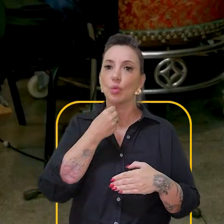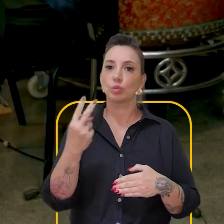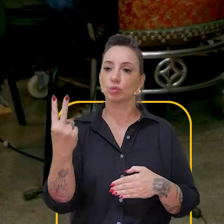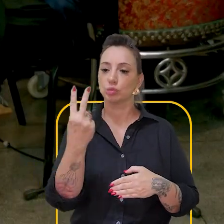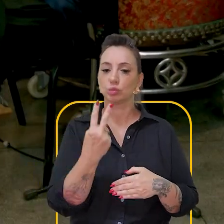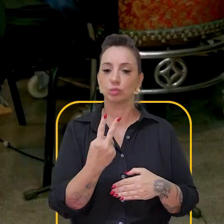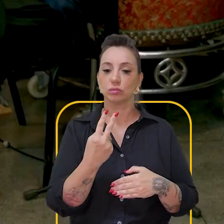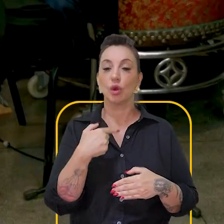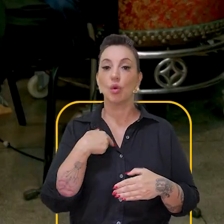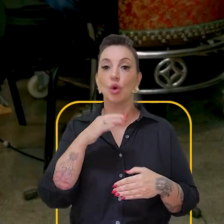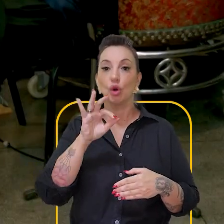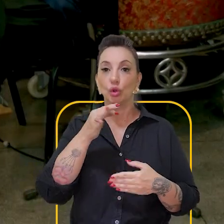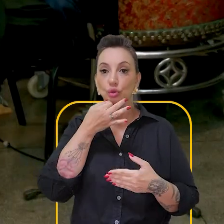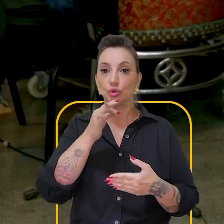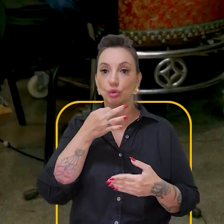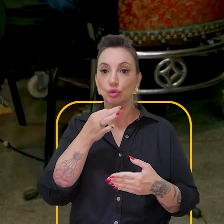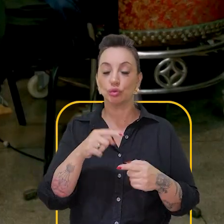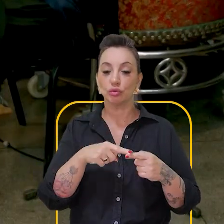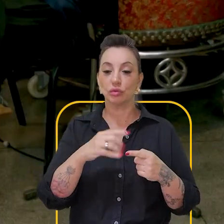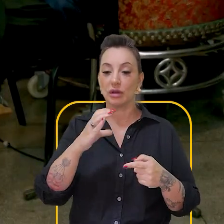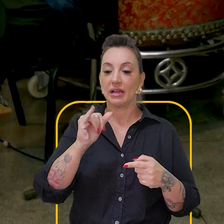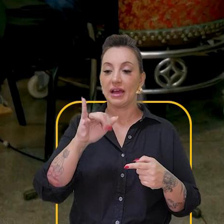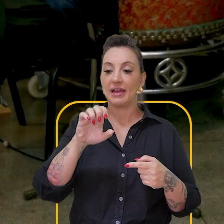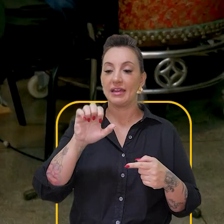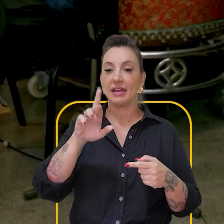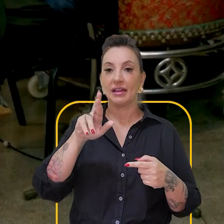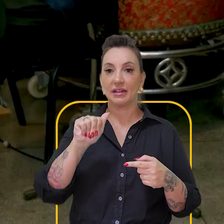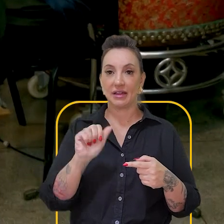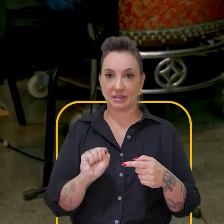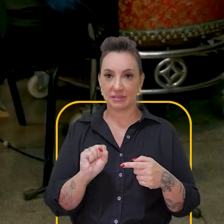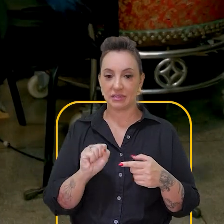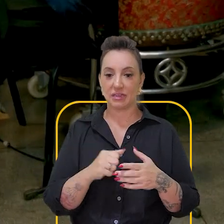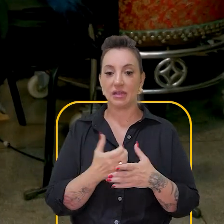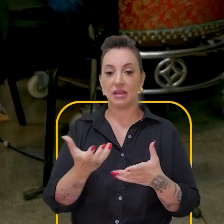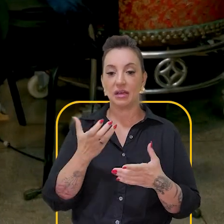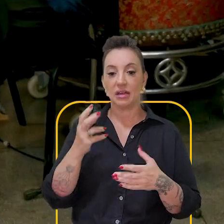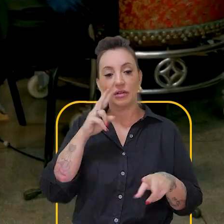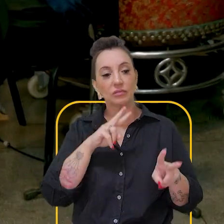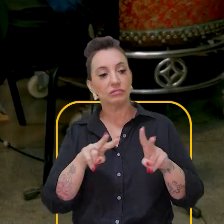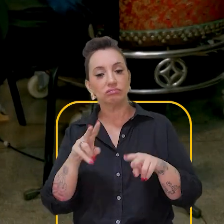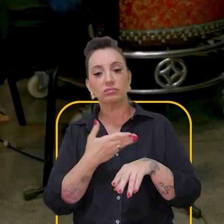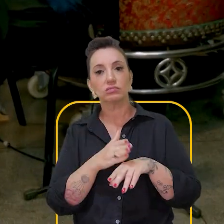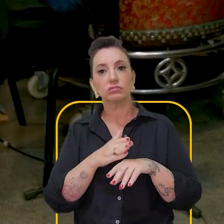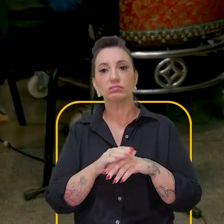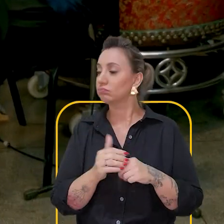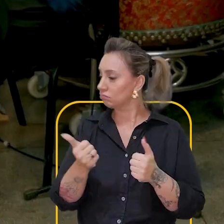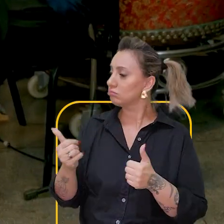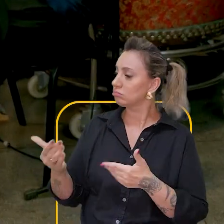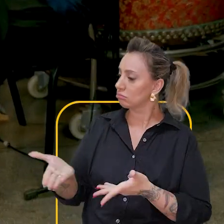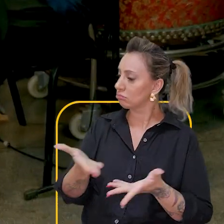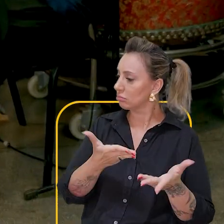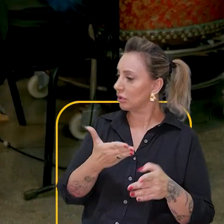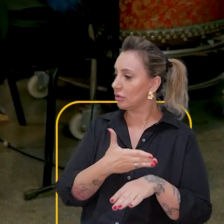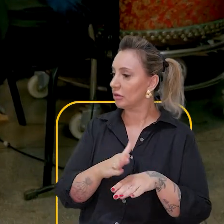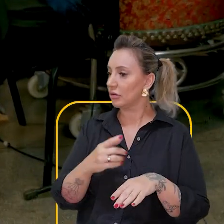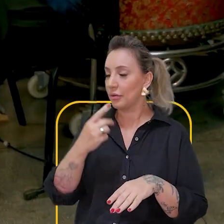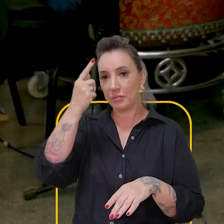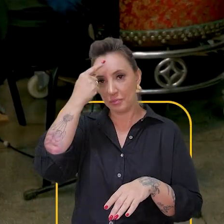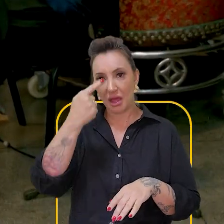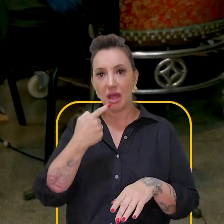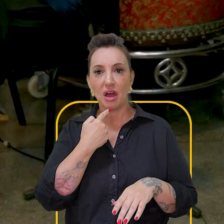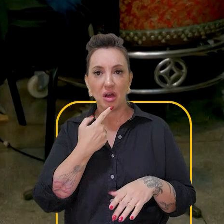treino falei ah beleza o treino vai começar daqui uma meia hora e tal e ISS a gente tá Será que dá para a o o ano